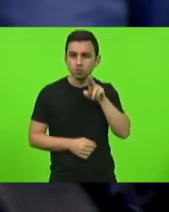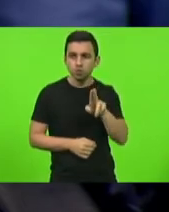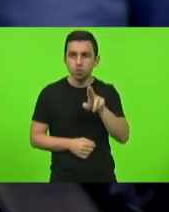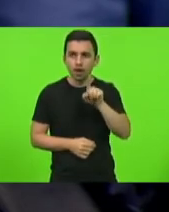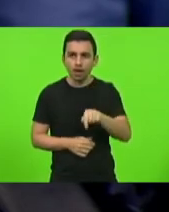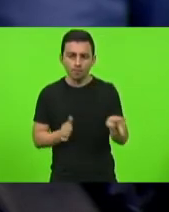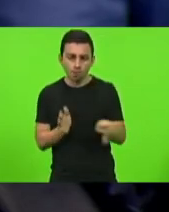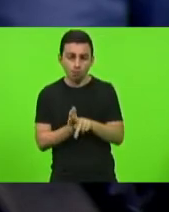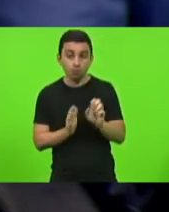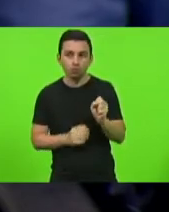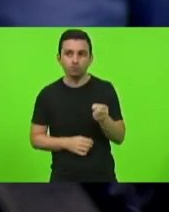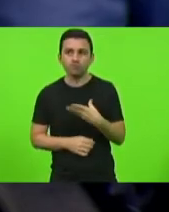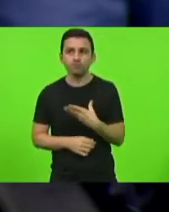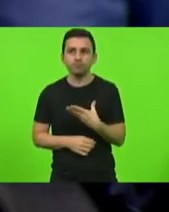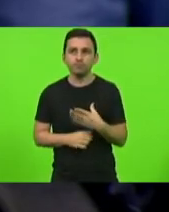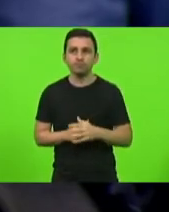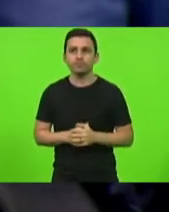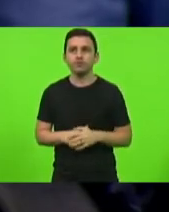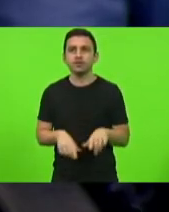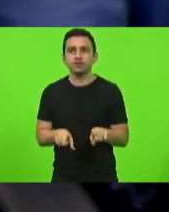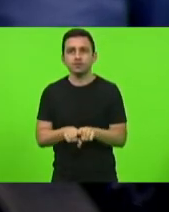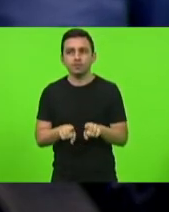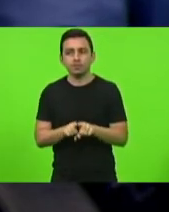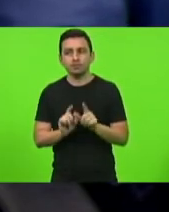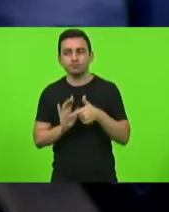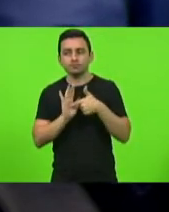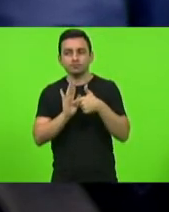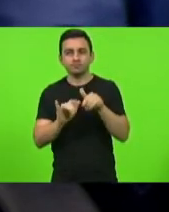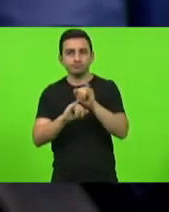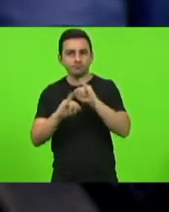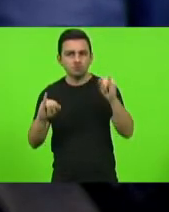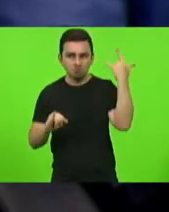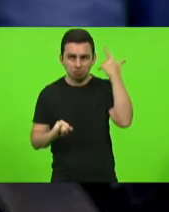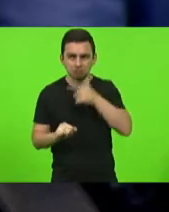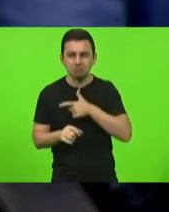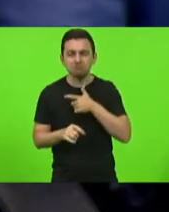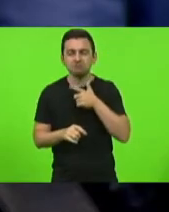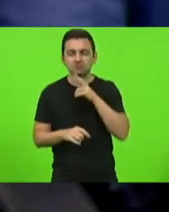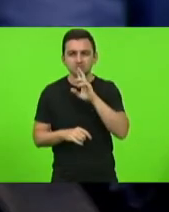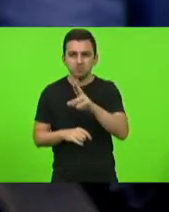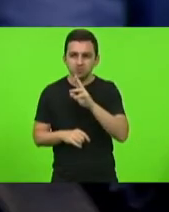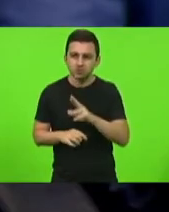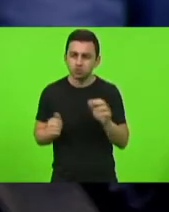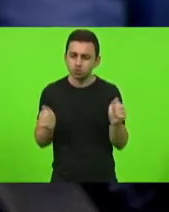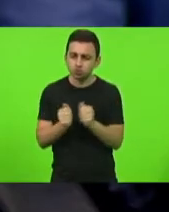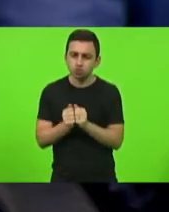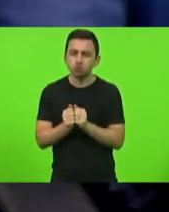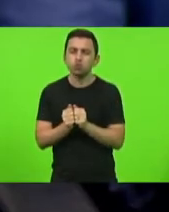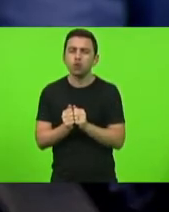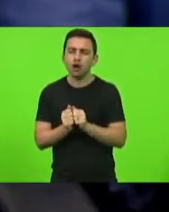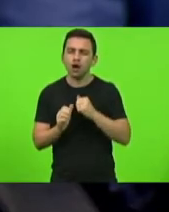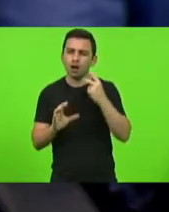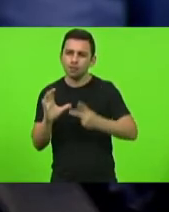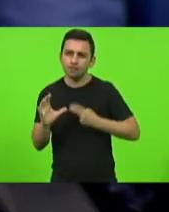meu partido. Ela encampou esse projeto aqui, conseguiu um belo resultado junto com a Câmara de Vereadores. E, de fato, essas antenas não causam